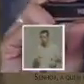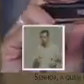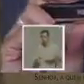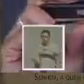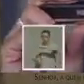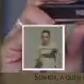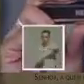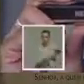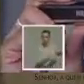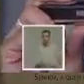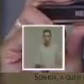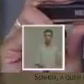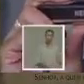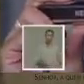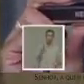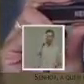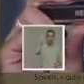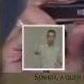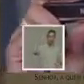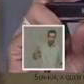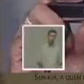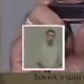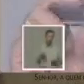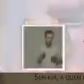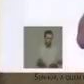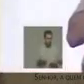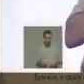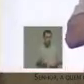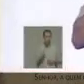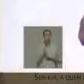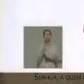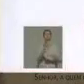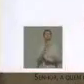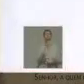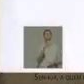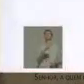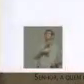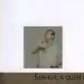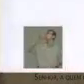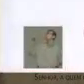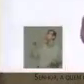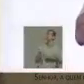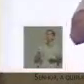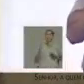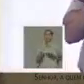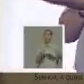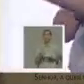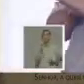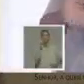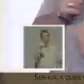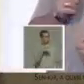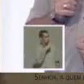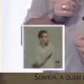boca, sonha com o coração, sonha com o corpo. Então aquele sonho que a gente alimenta na força da palavra, a gente alimenta